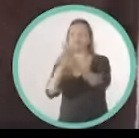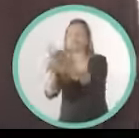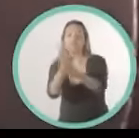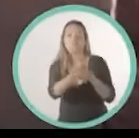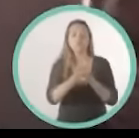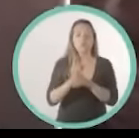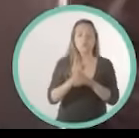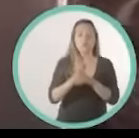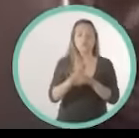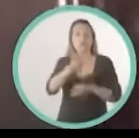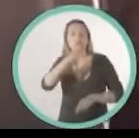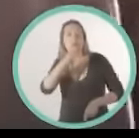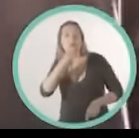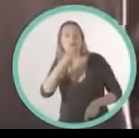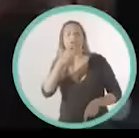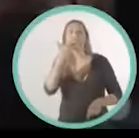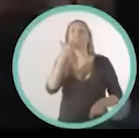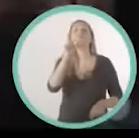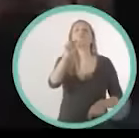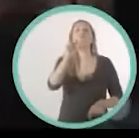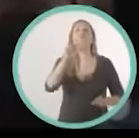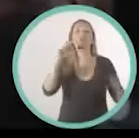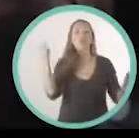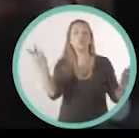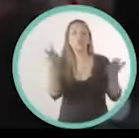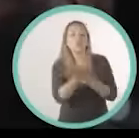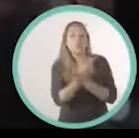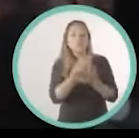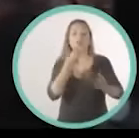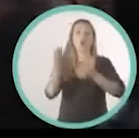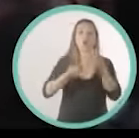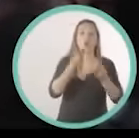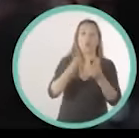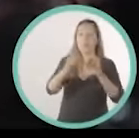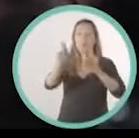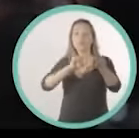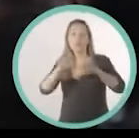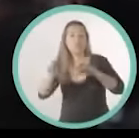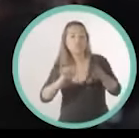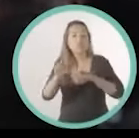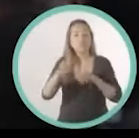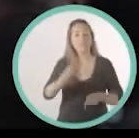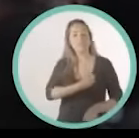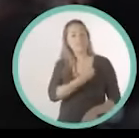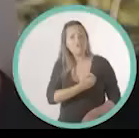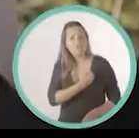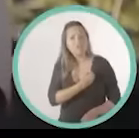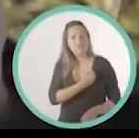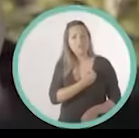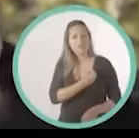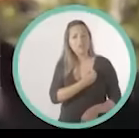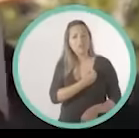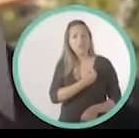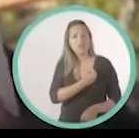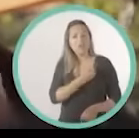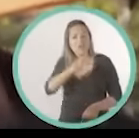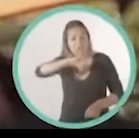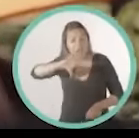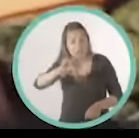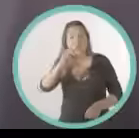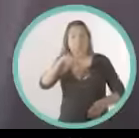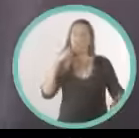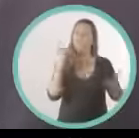um microfone e dizer o que que eles estão achando do bairro, para falar do transporte, da segurança, da saúde, do lazer, da vida? A cidade é